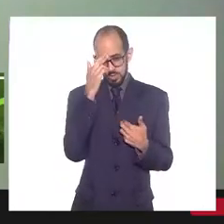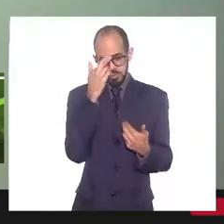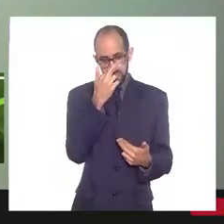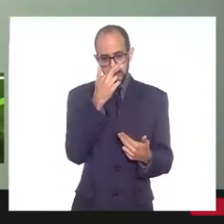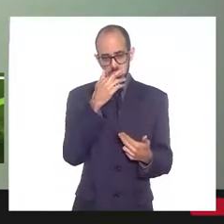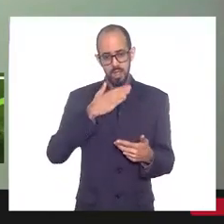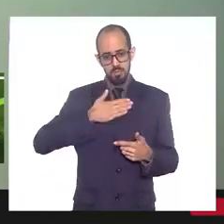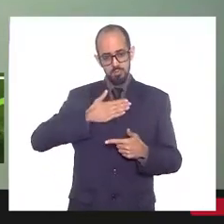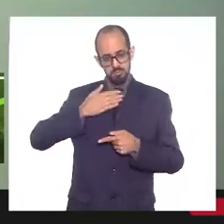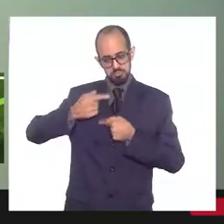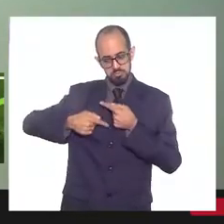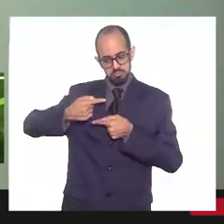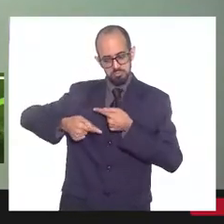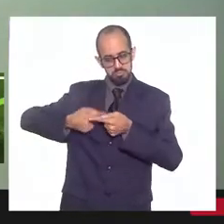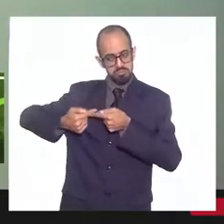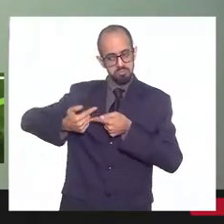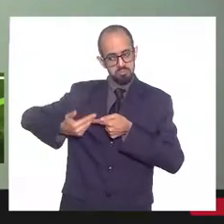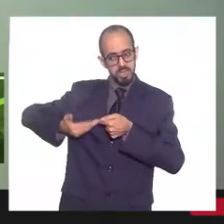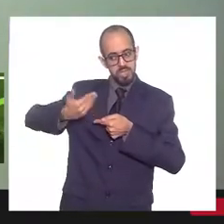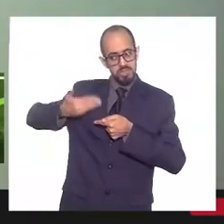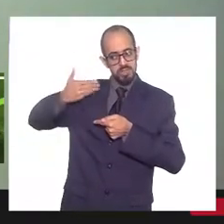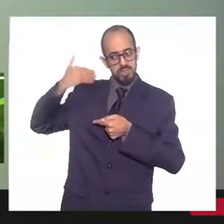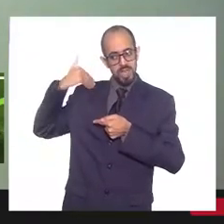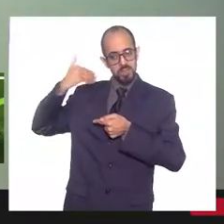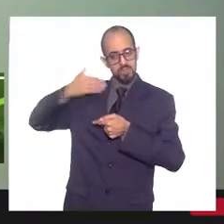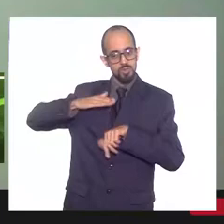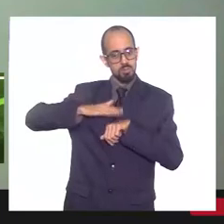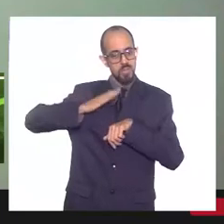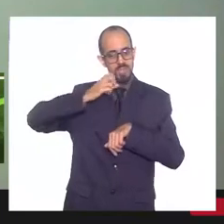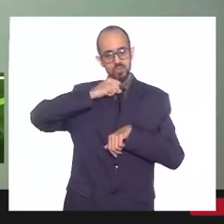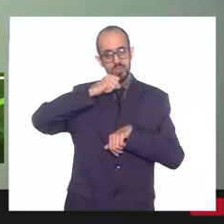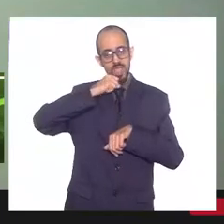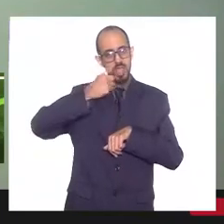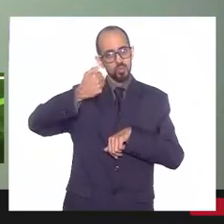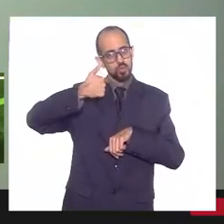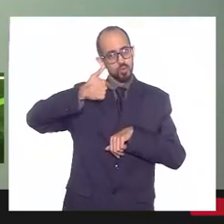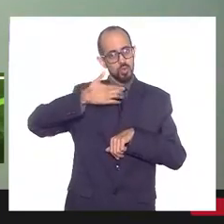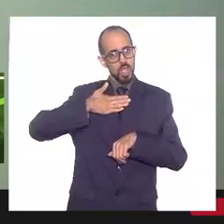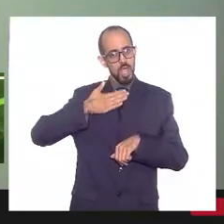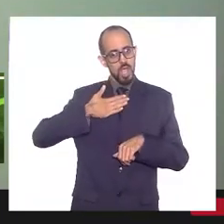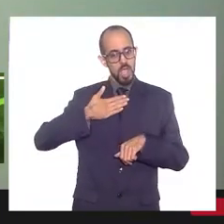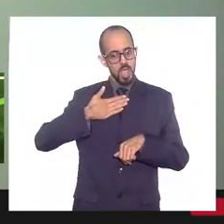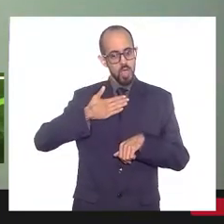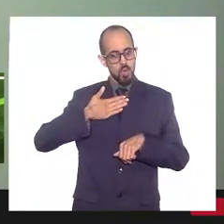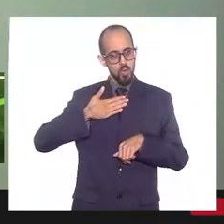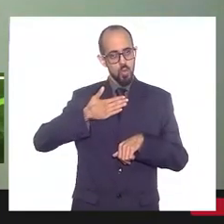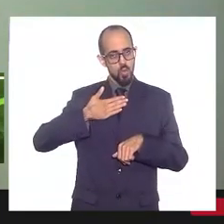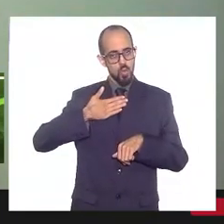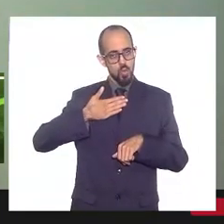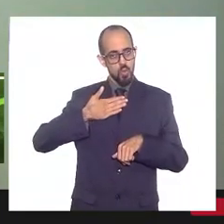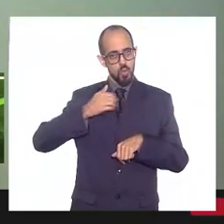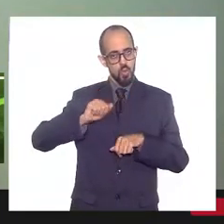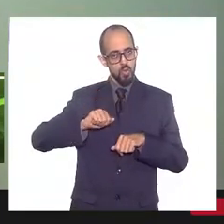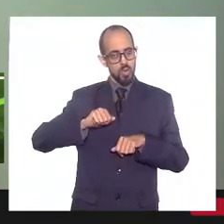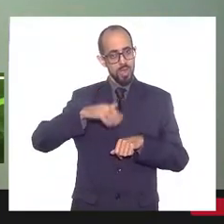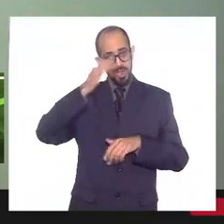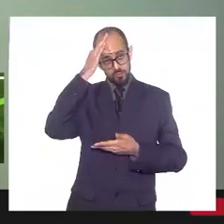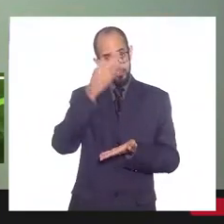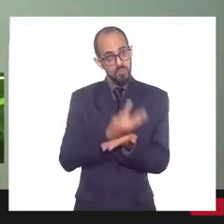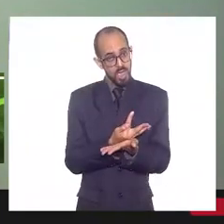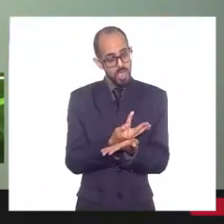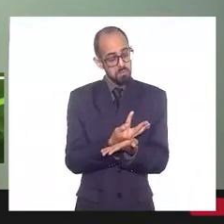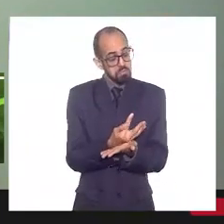minha ancestralidade aqueles que estão são mais velhos do que eu É nesse na profecia da fé